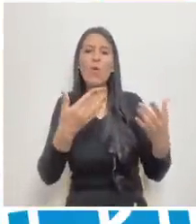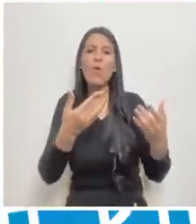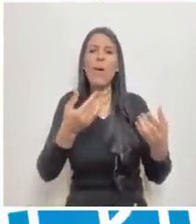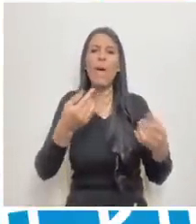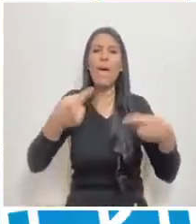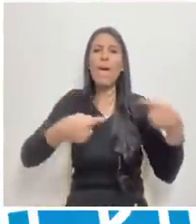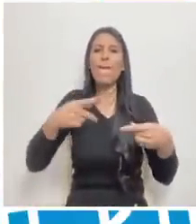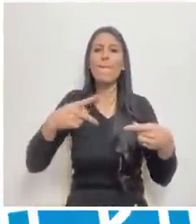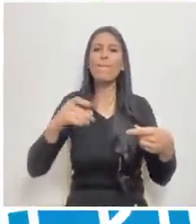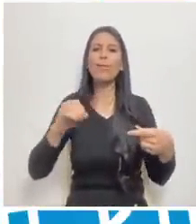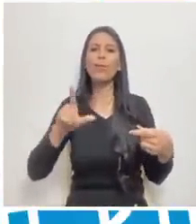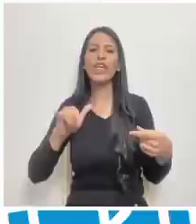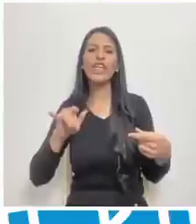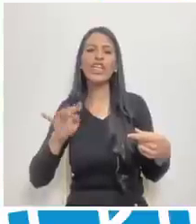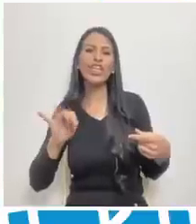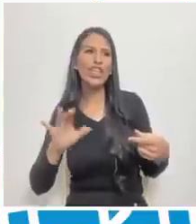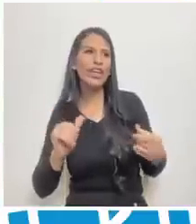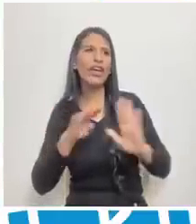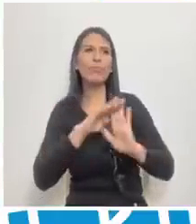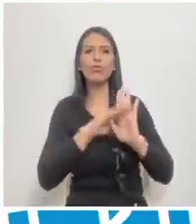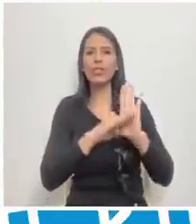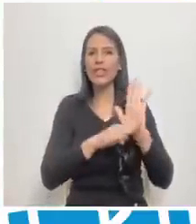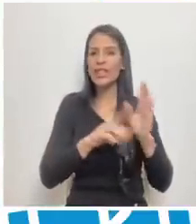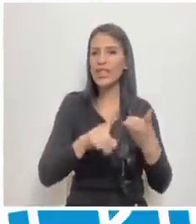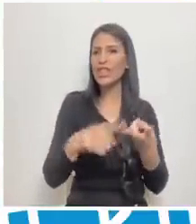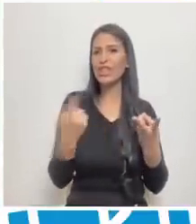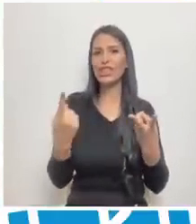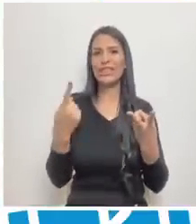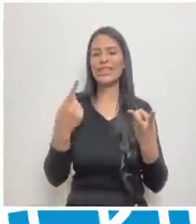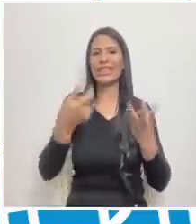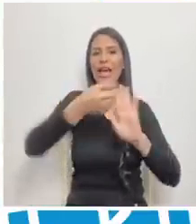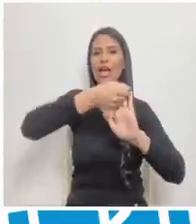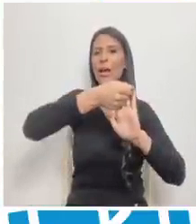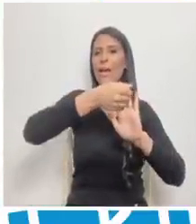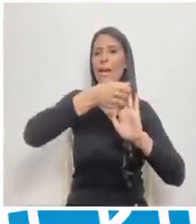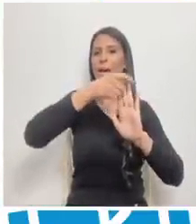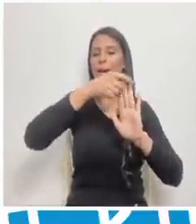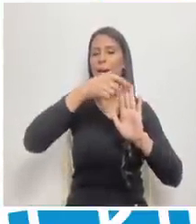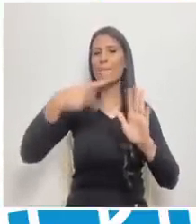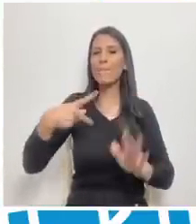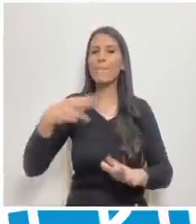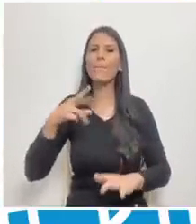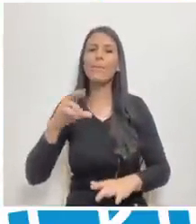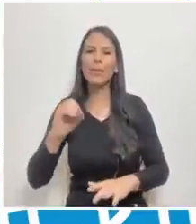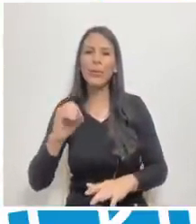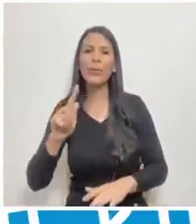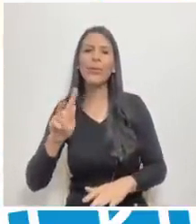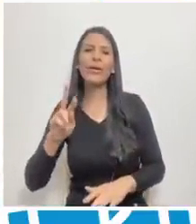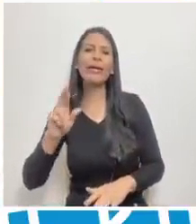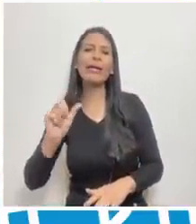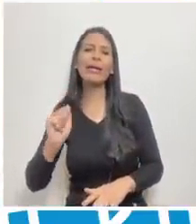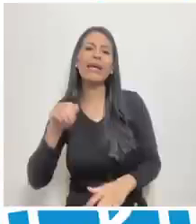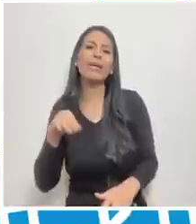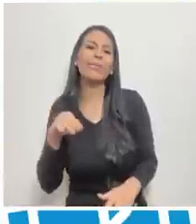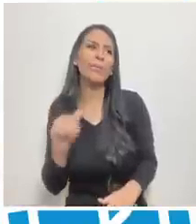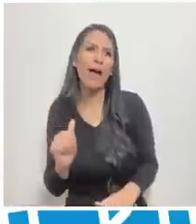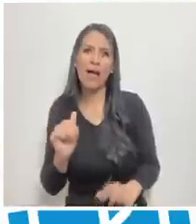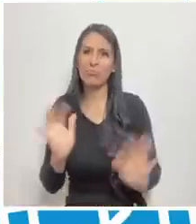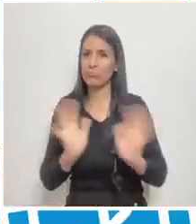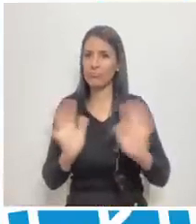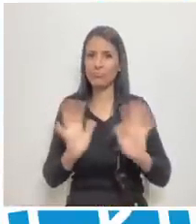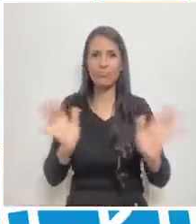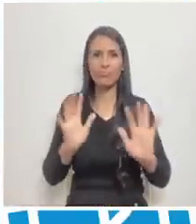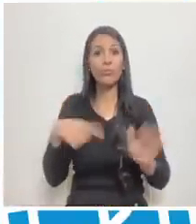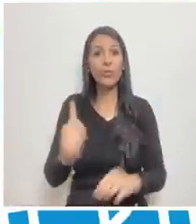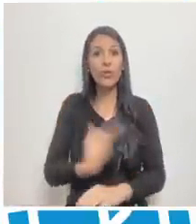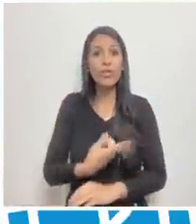programa qualquer, nós estamos falando de algo específico, com todas as nuances próprias da educação,